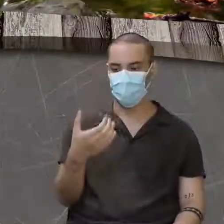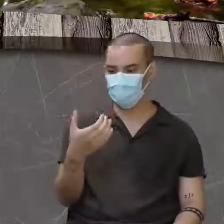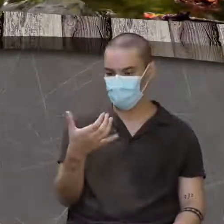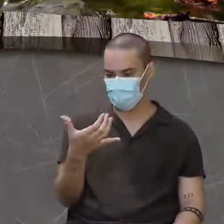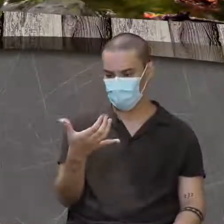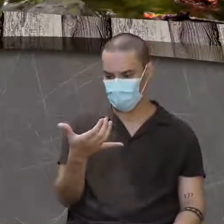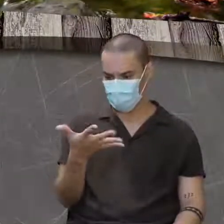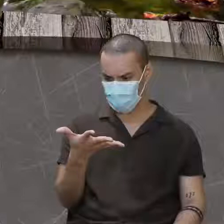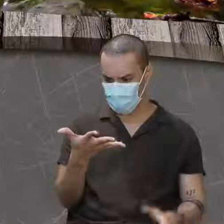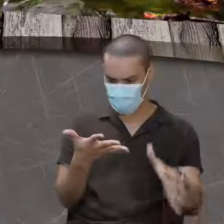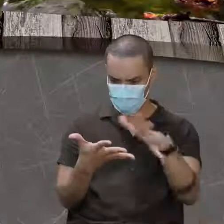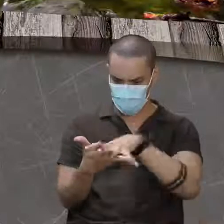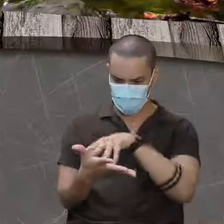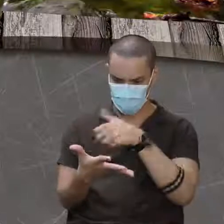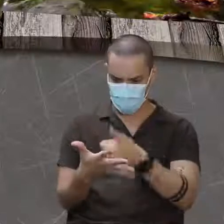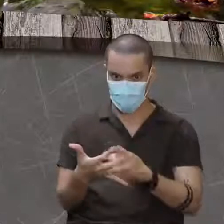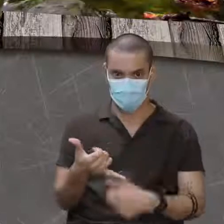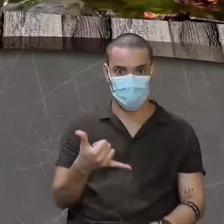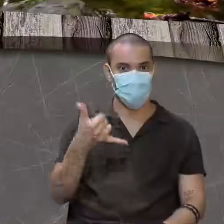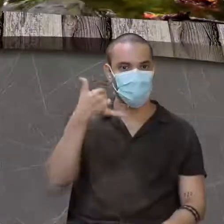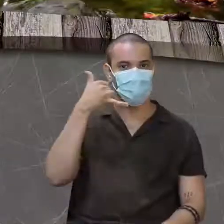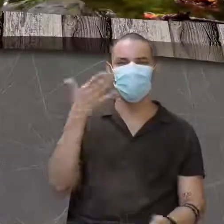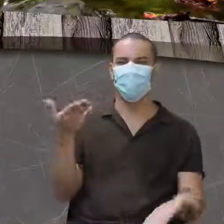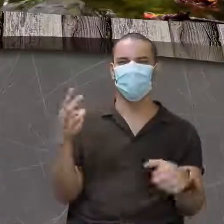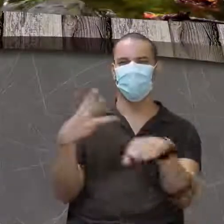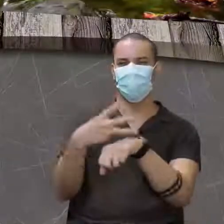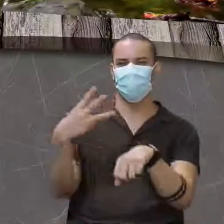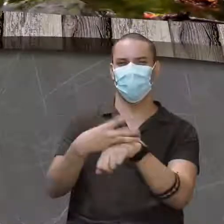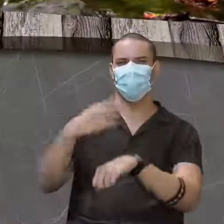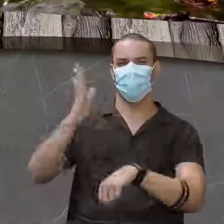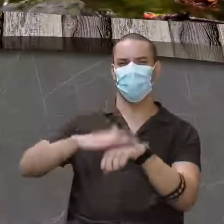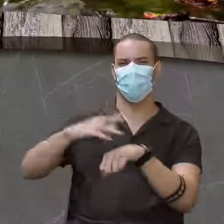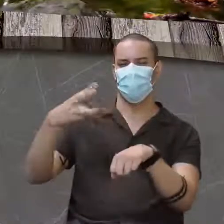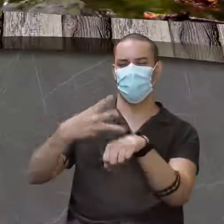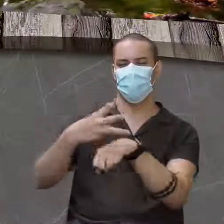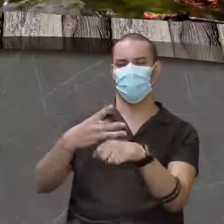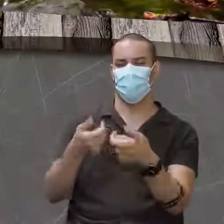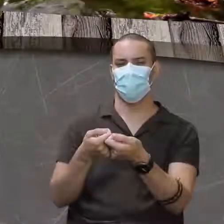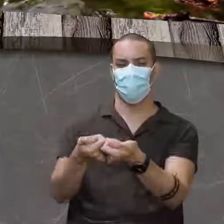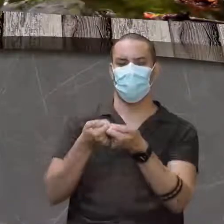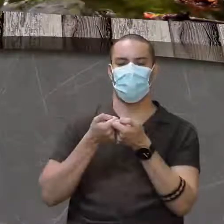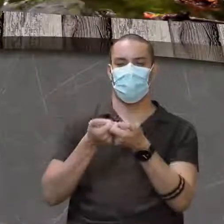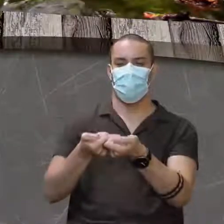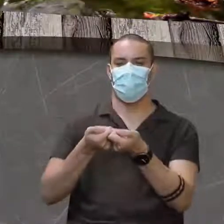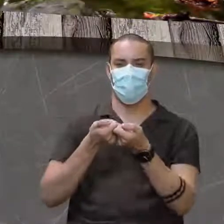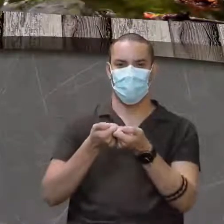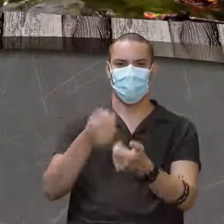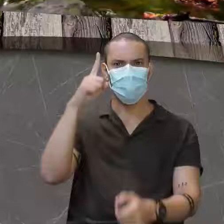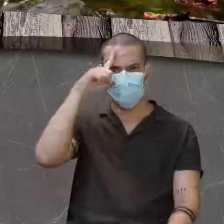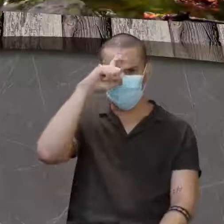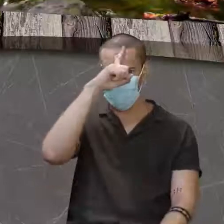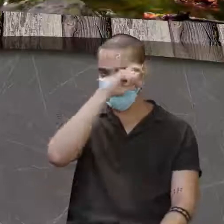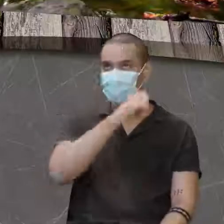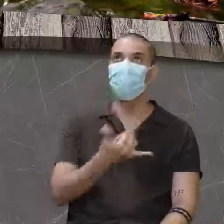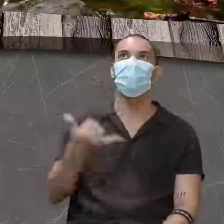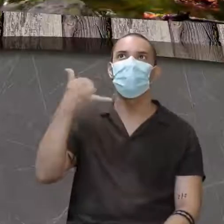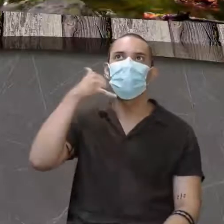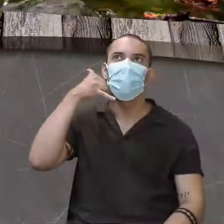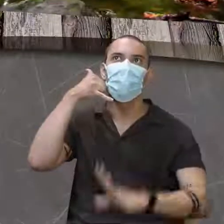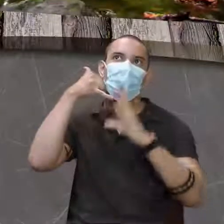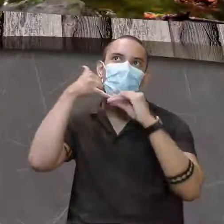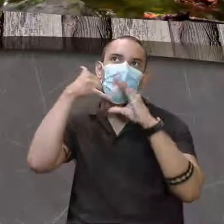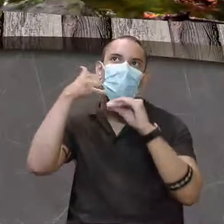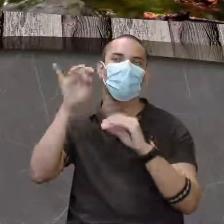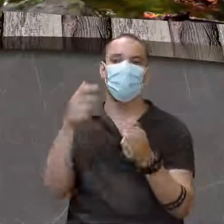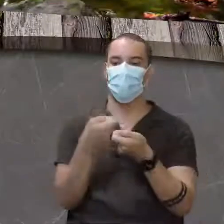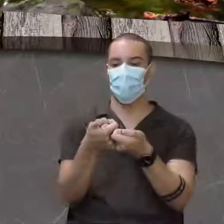telefone? Hoje em dia nem tanto, você vai só no WhatsApp, né? É difícil você ouvir a voz do seu colega.